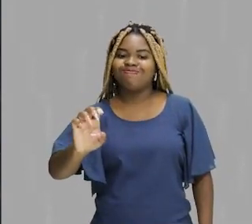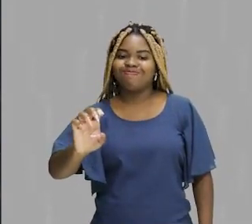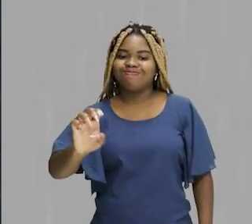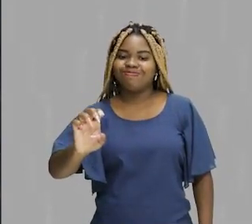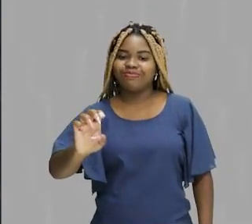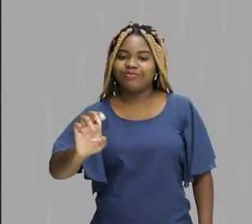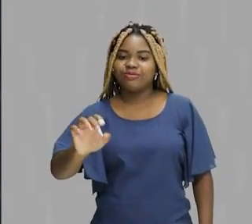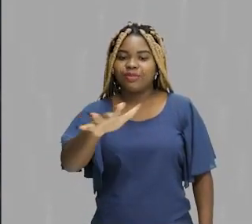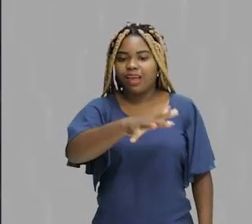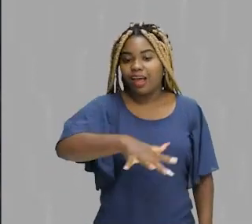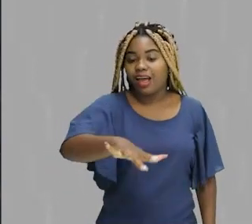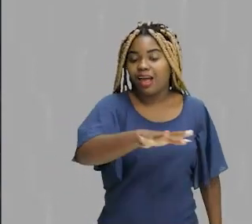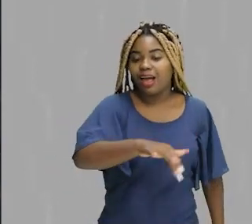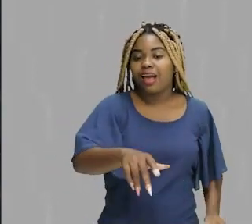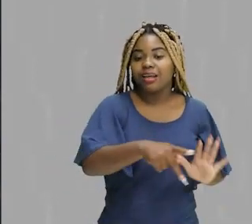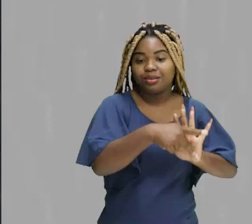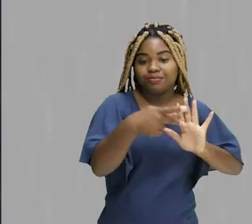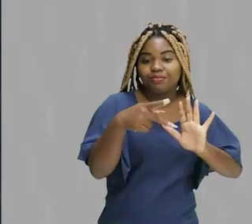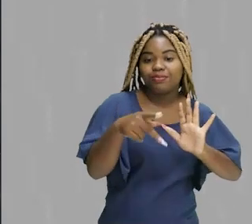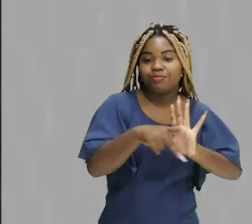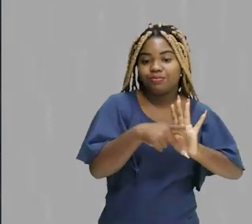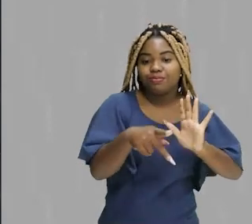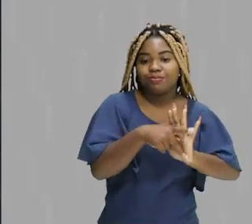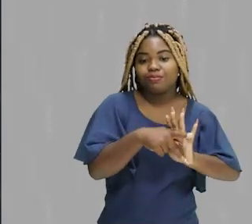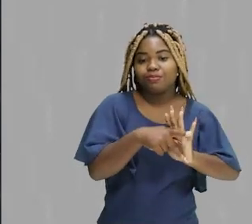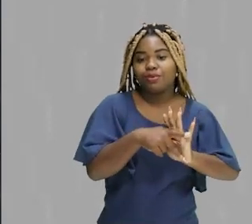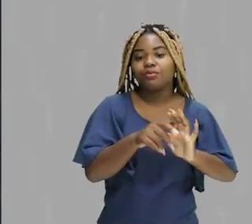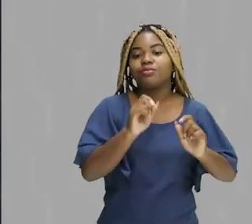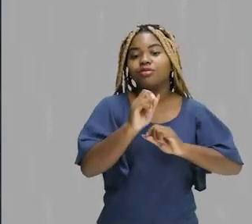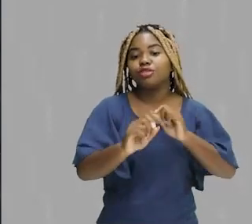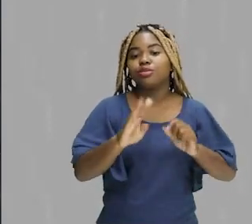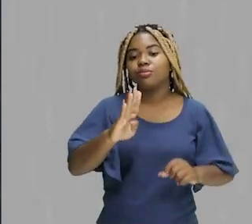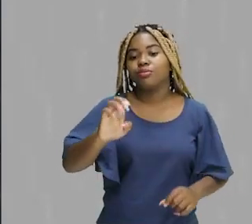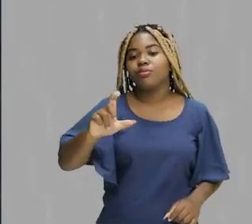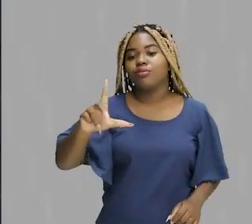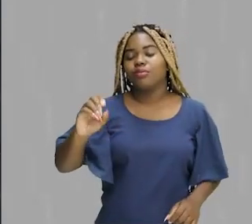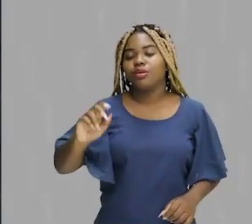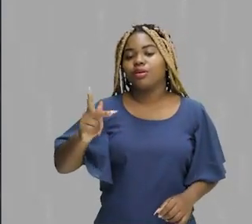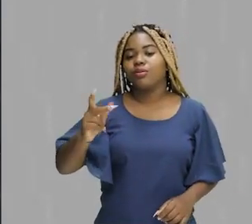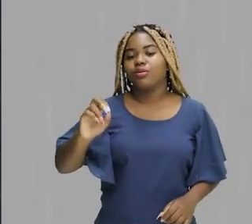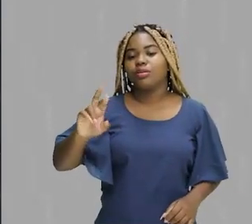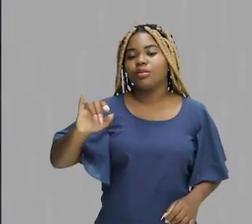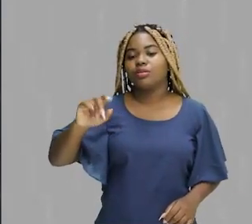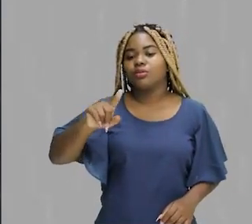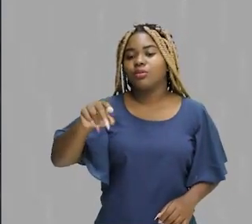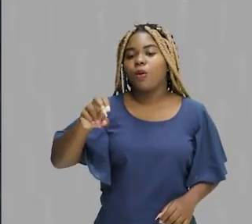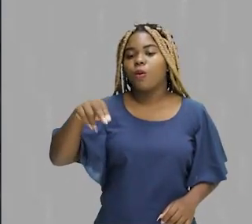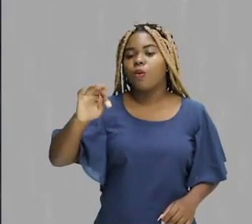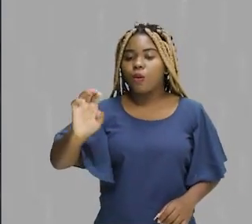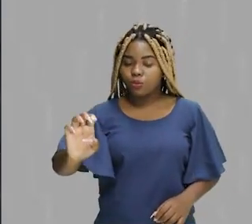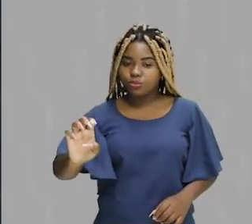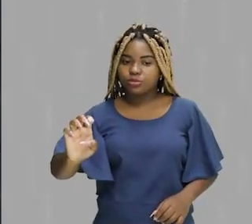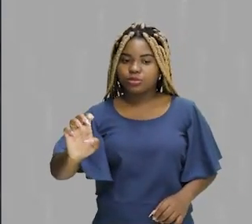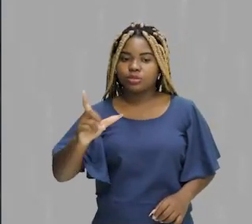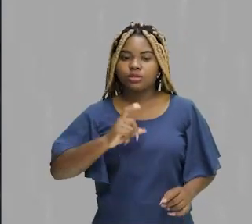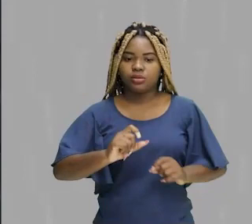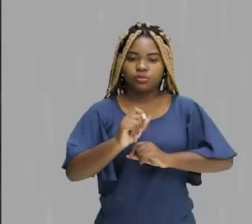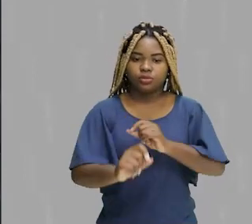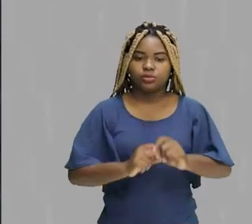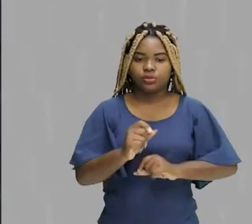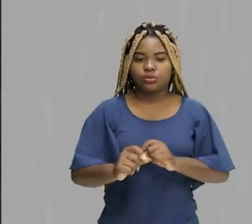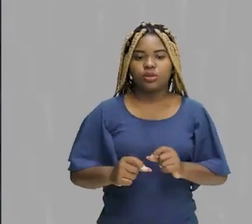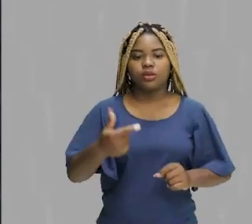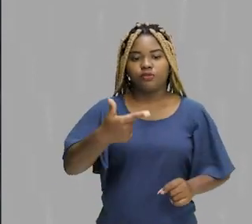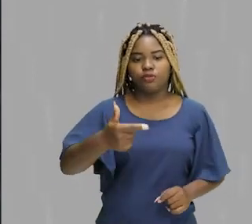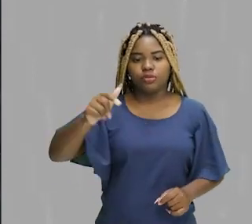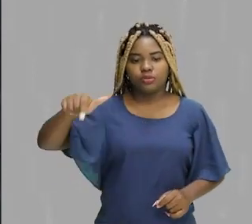uma termoelétrica que deverá ter aproximadamente uma produção de 2,4 vezes 10 elevado a nona kJ